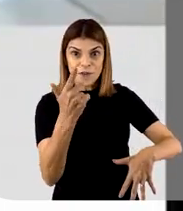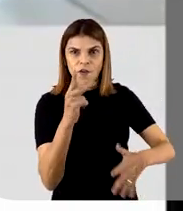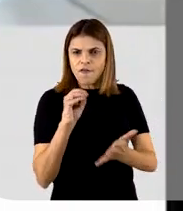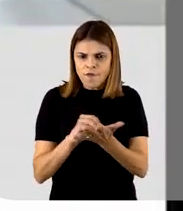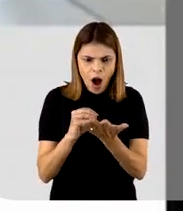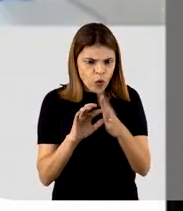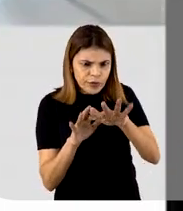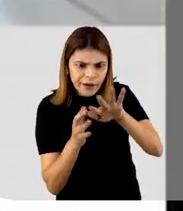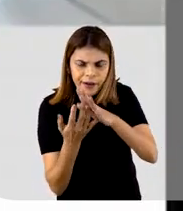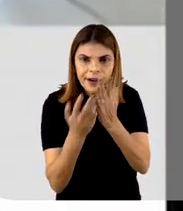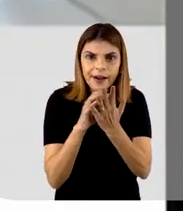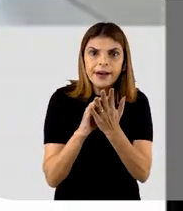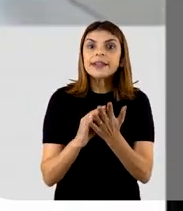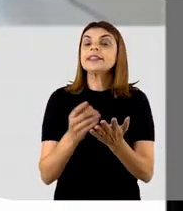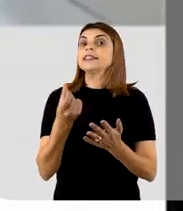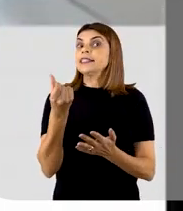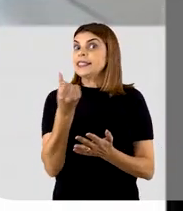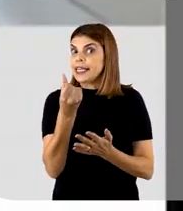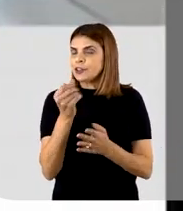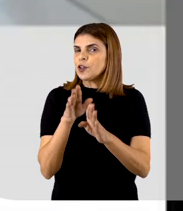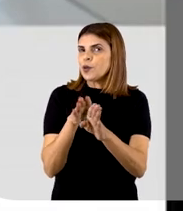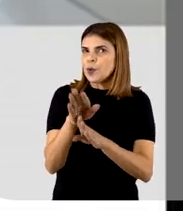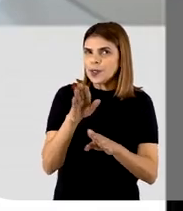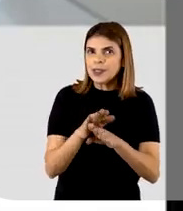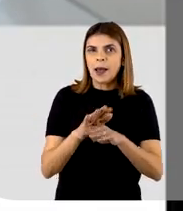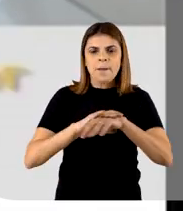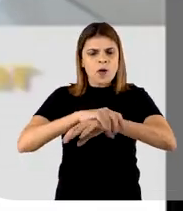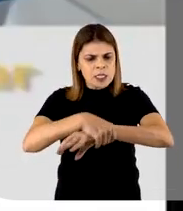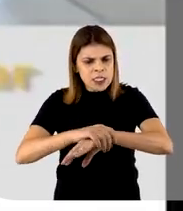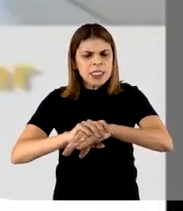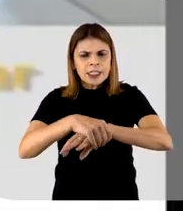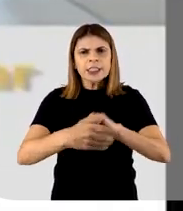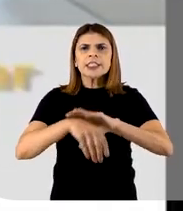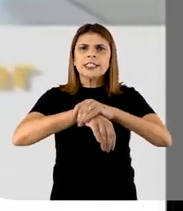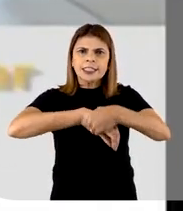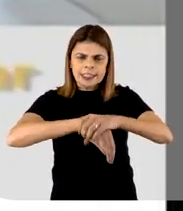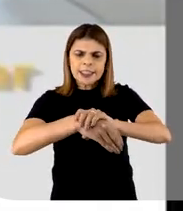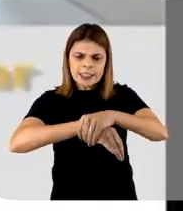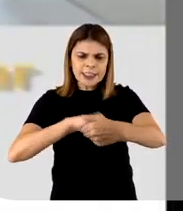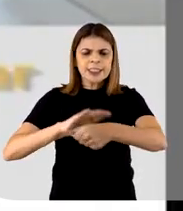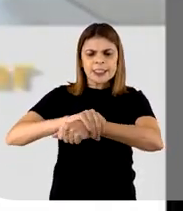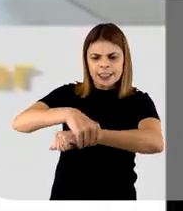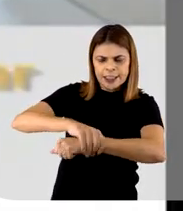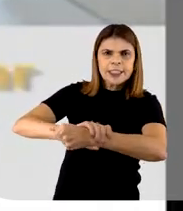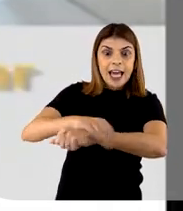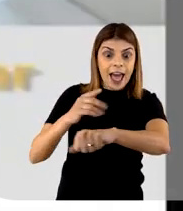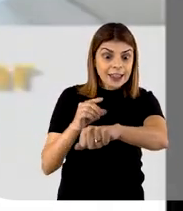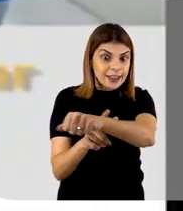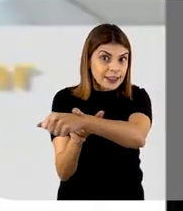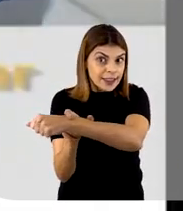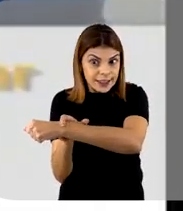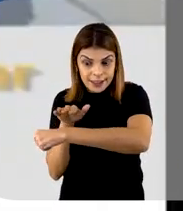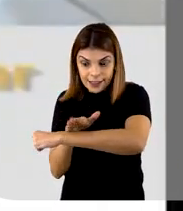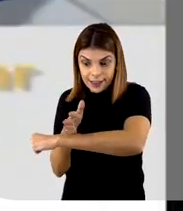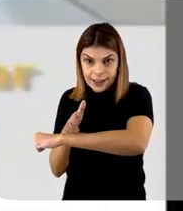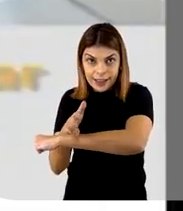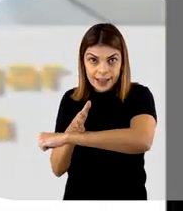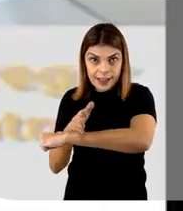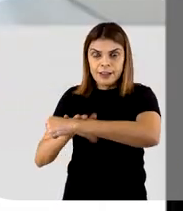Viu que ainda falta alguma coisa? Então vamos ao sexto passo. Use a mão para esfregar a parte externa da outra mão, até o